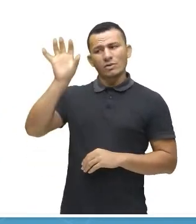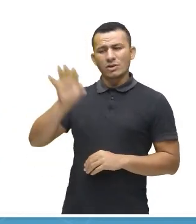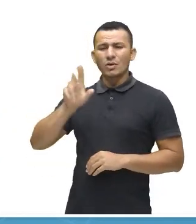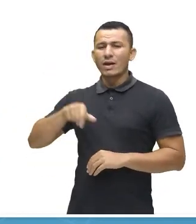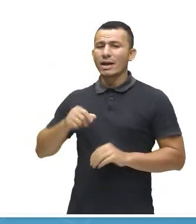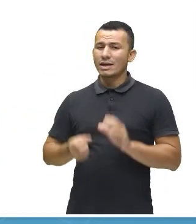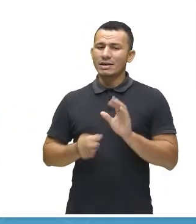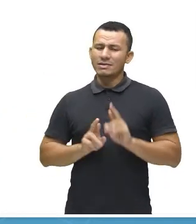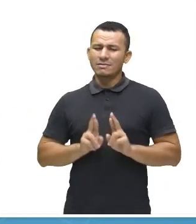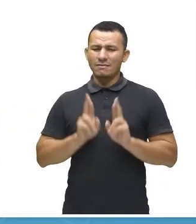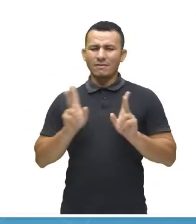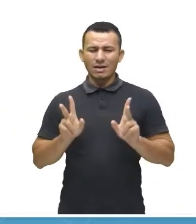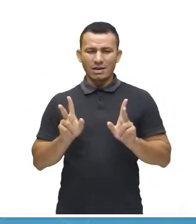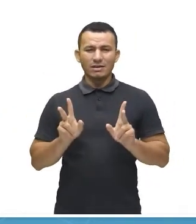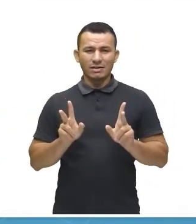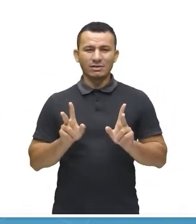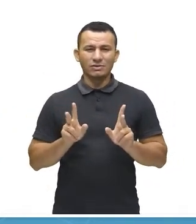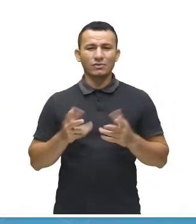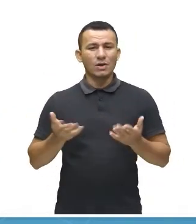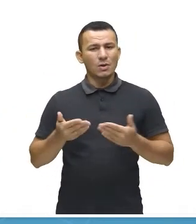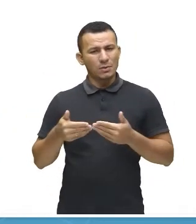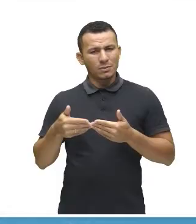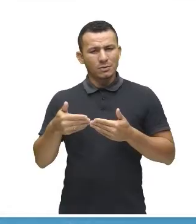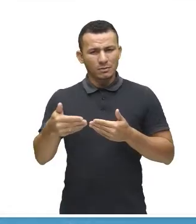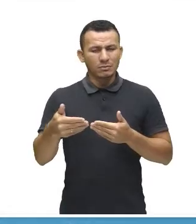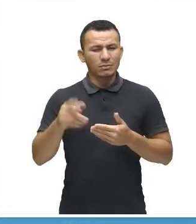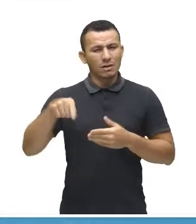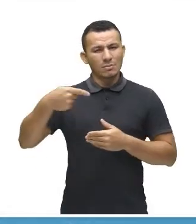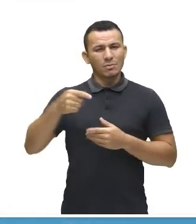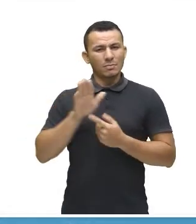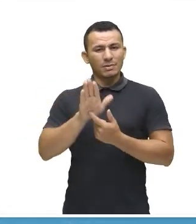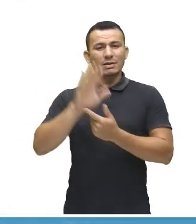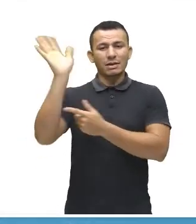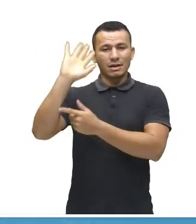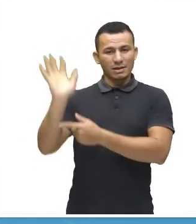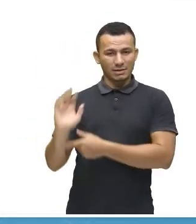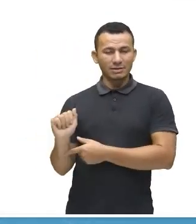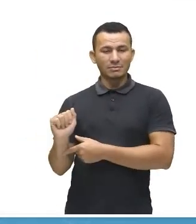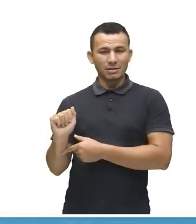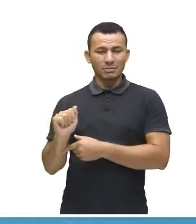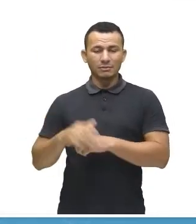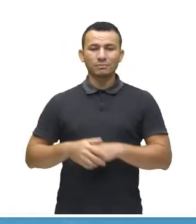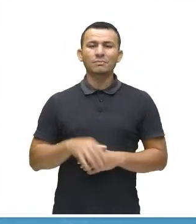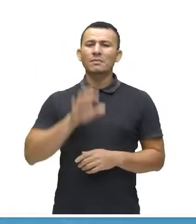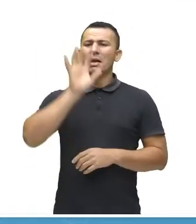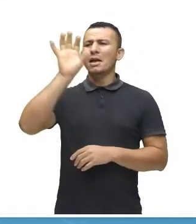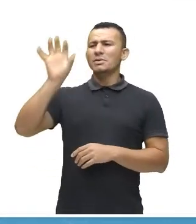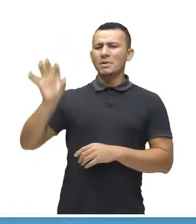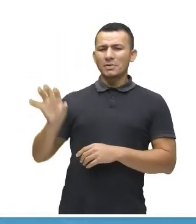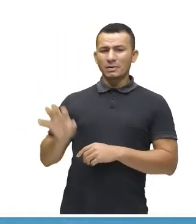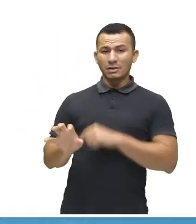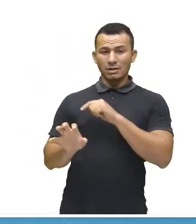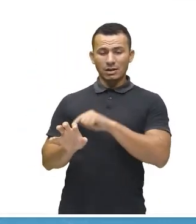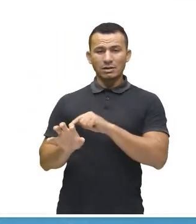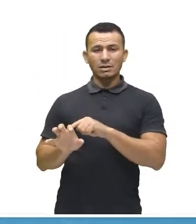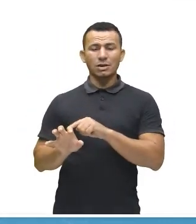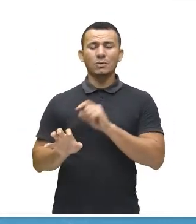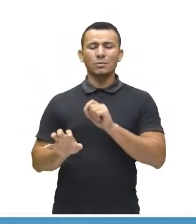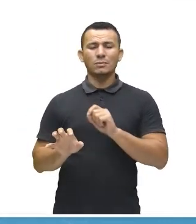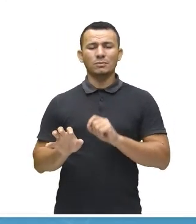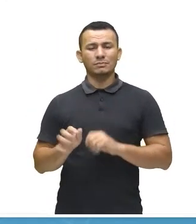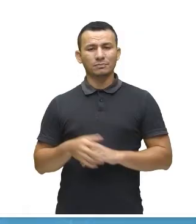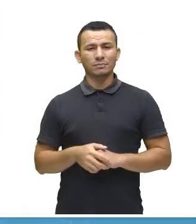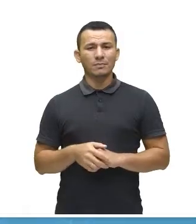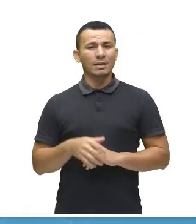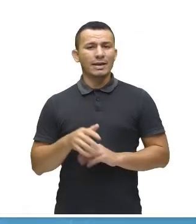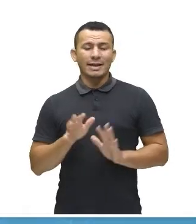diferente, tá? Que a gente vai observar no mapa daqui a pouquinho, que essa regionalização, ela acaba